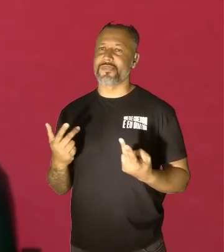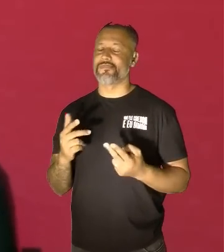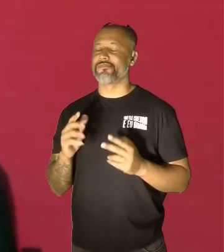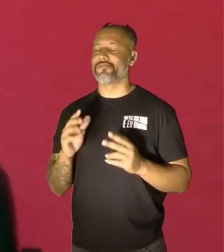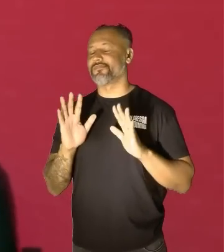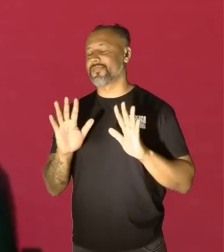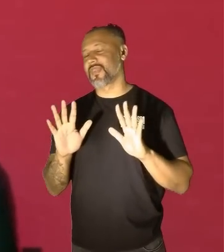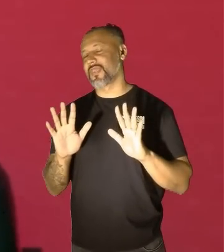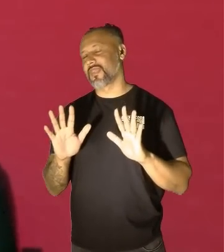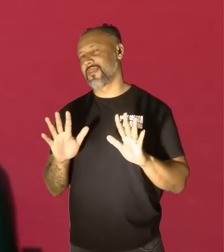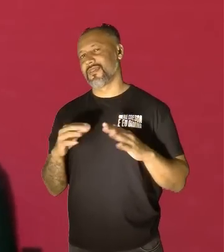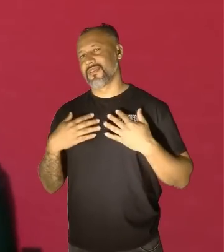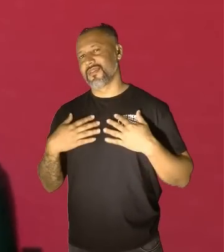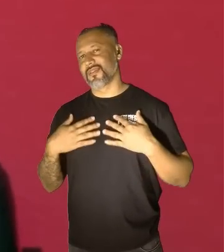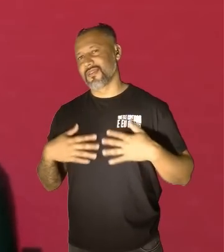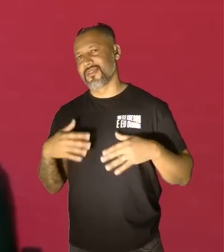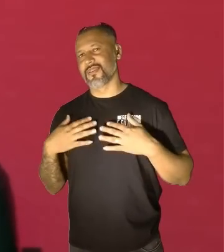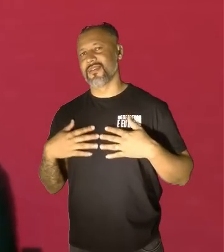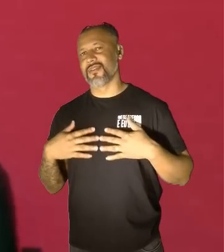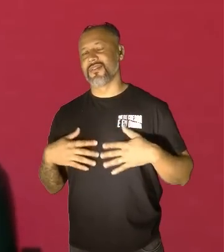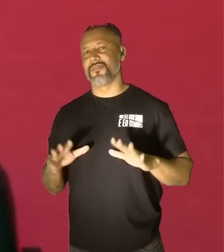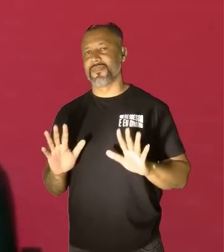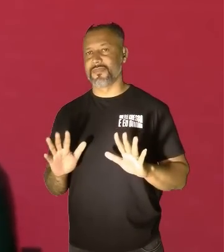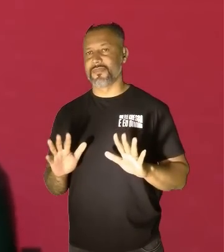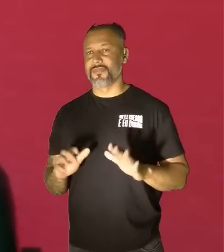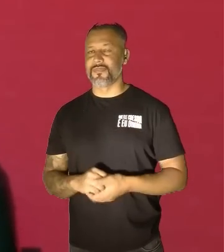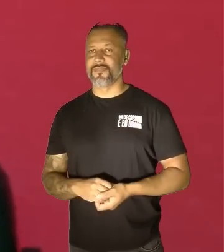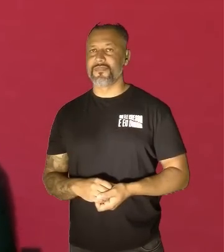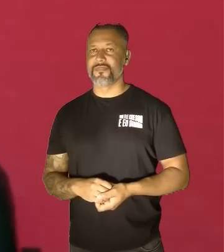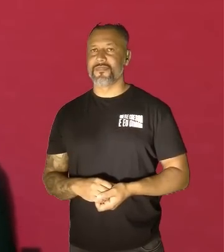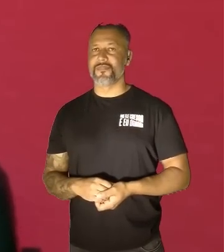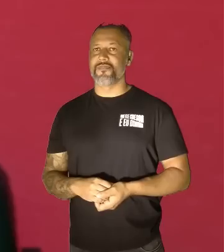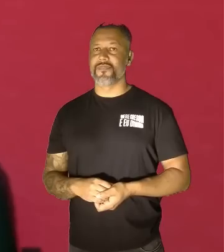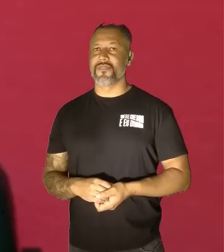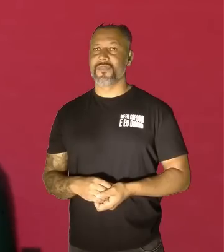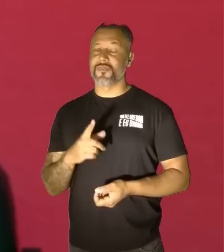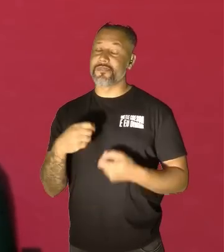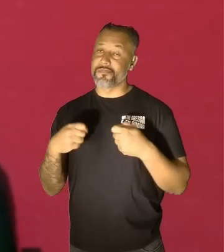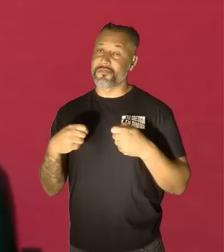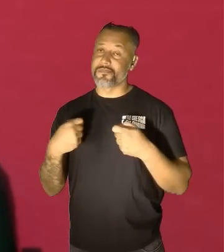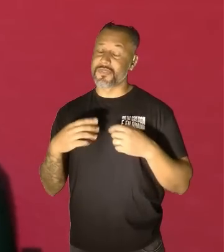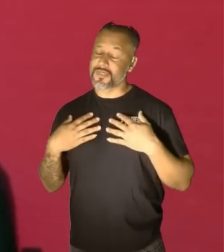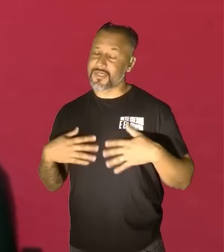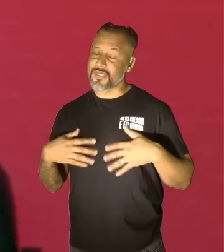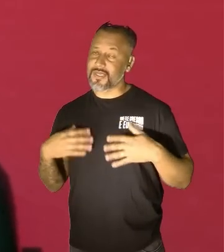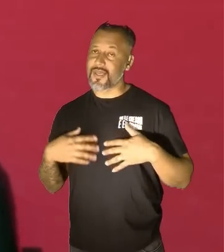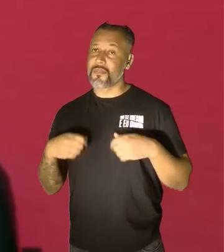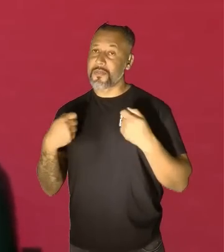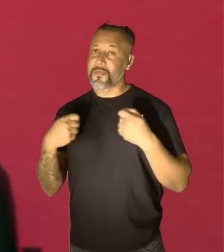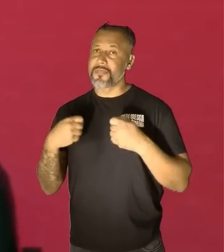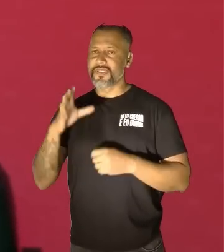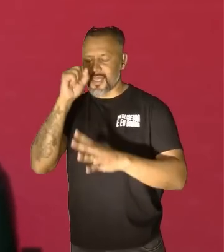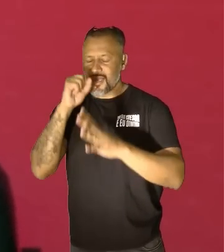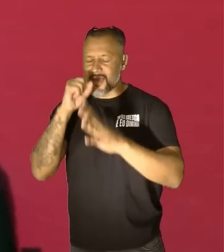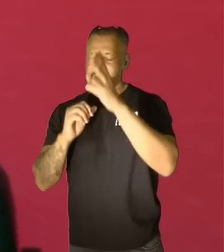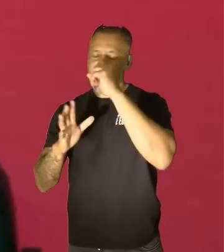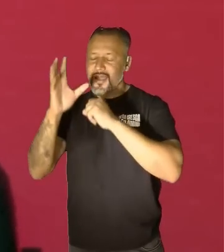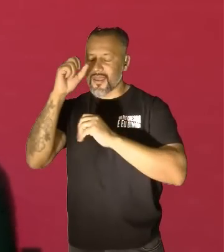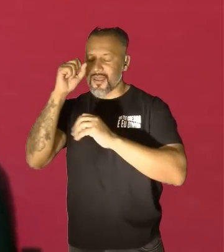porque é um período imprescindível. Fica tranquilo, vai mamando, vai